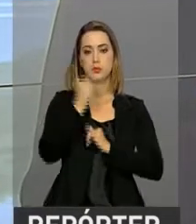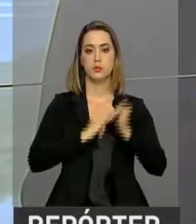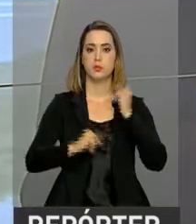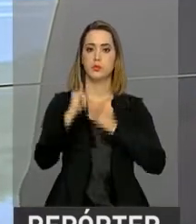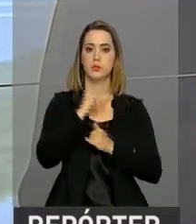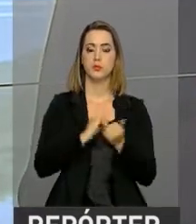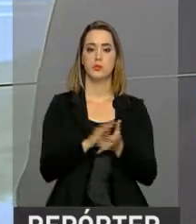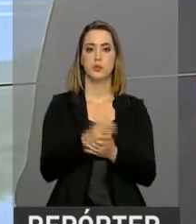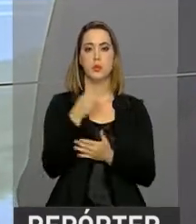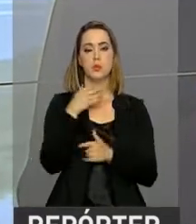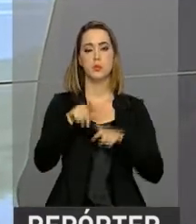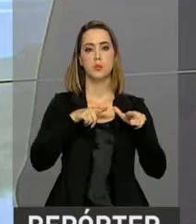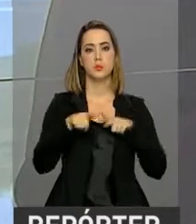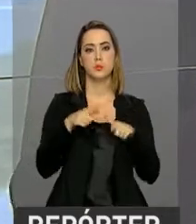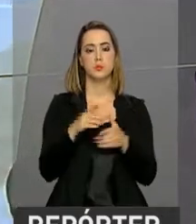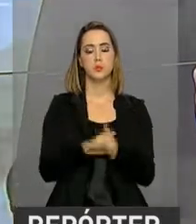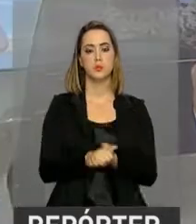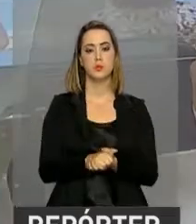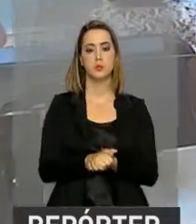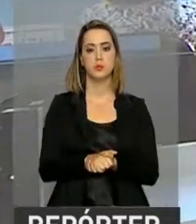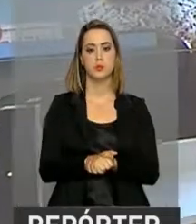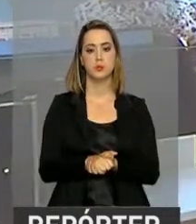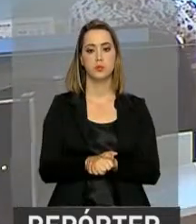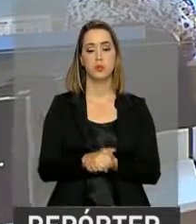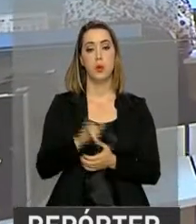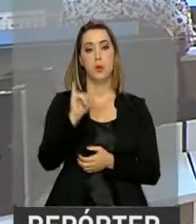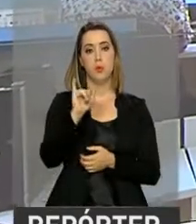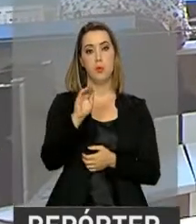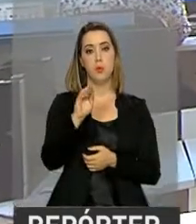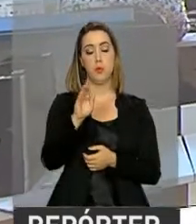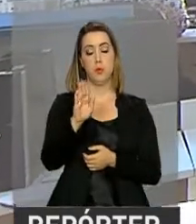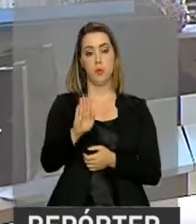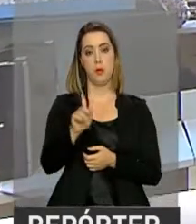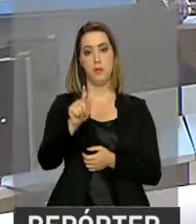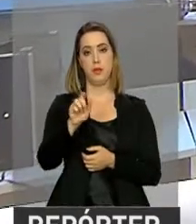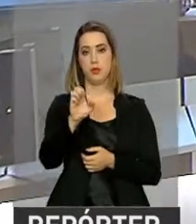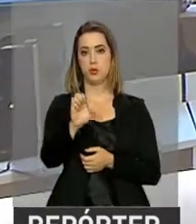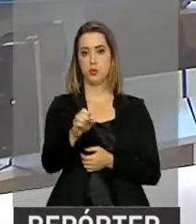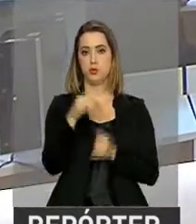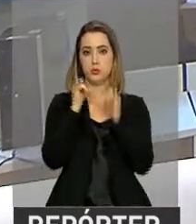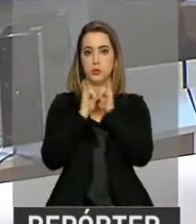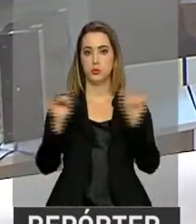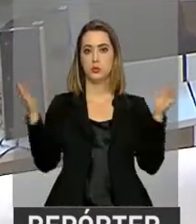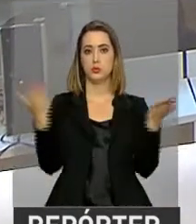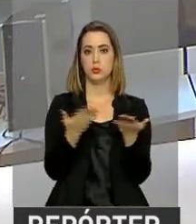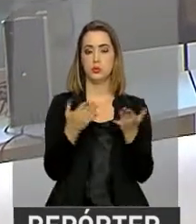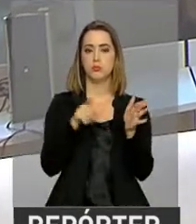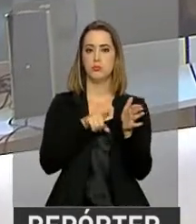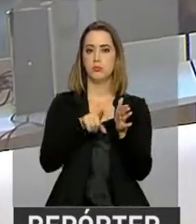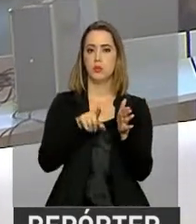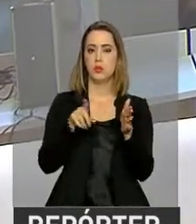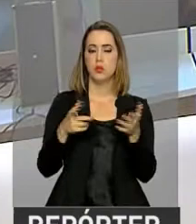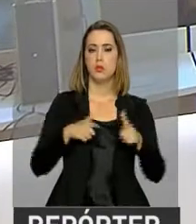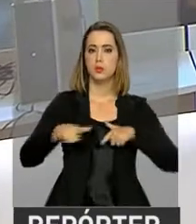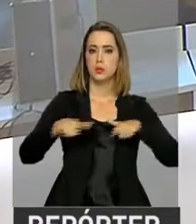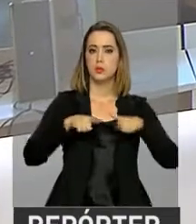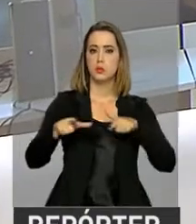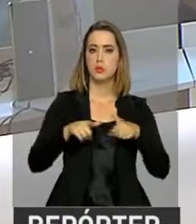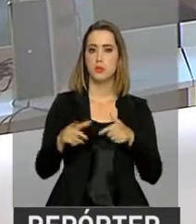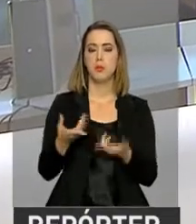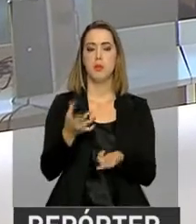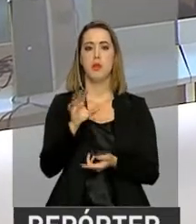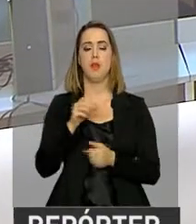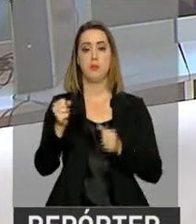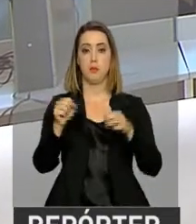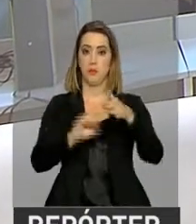pelas informações. Bom trabalho para você. O IBGE divulgou hoje uma pesquisa sobre a geração de empregos nas empresas de alto rendimento, aquelas